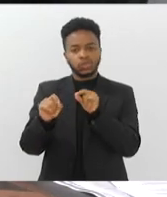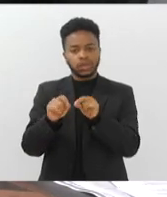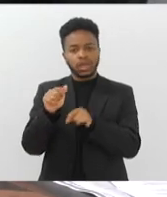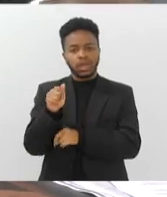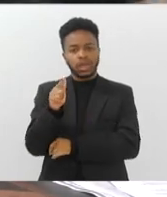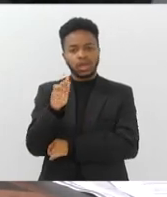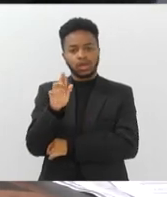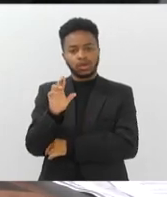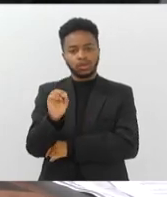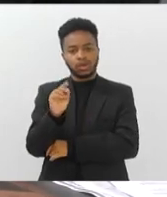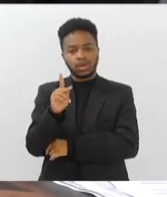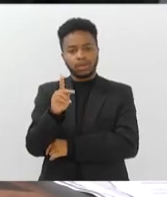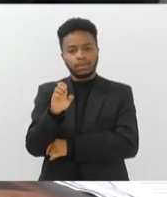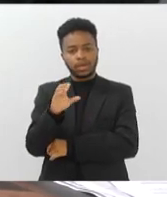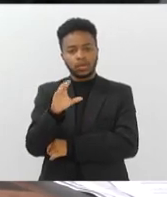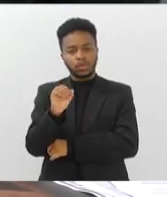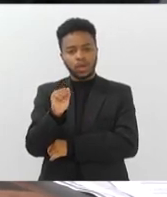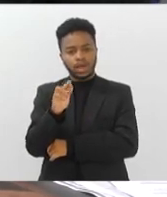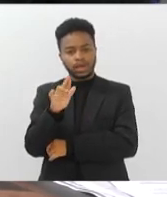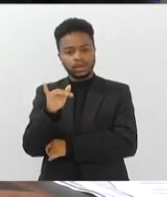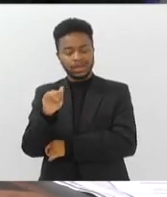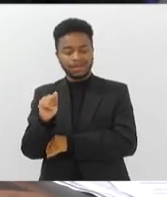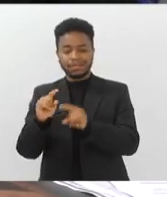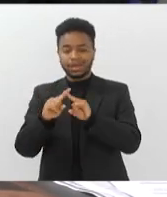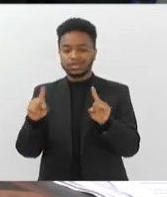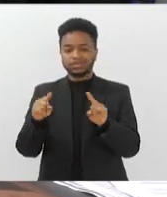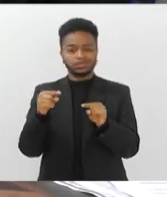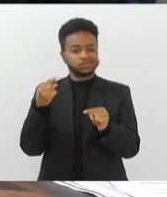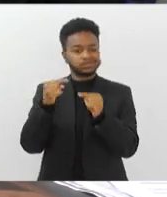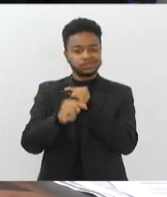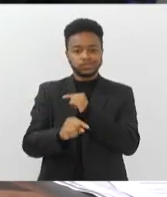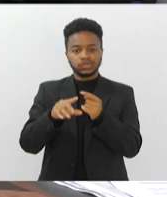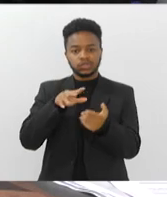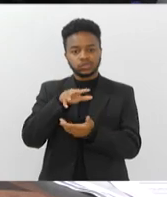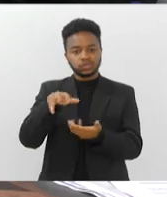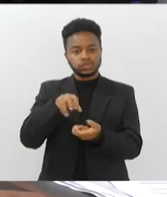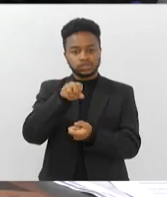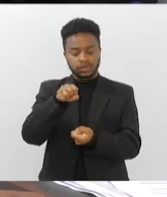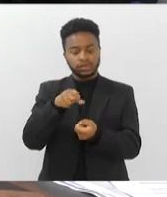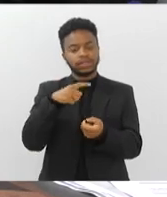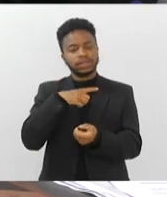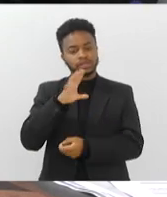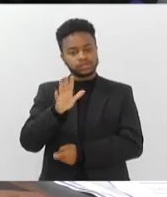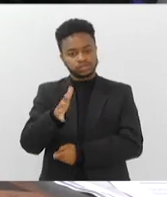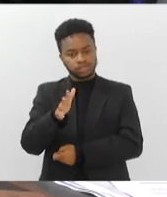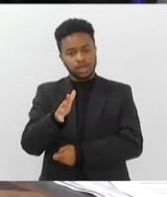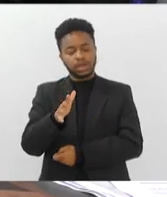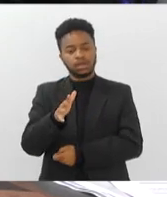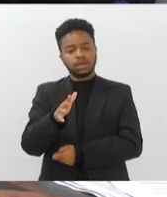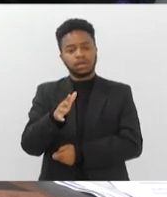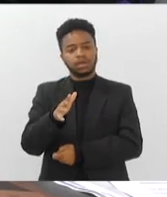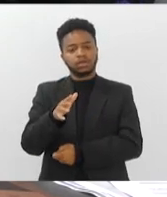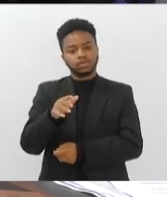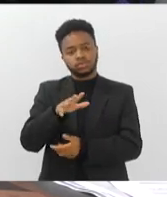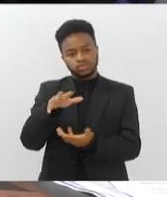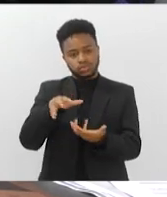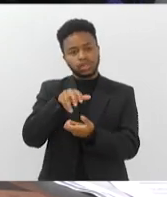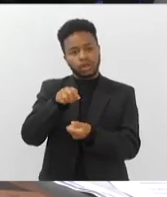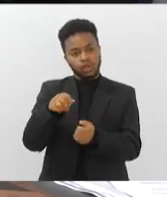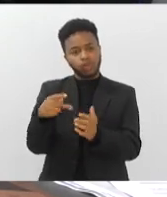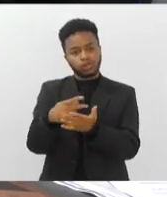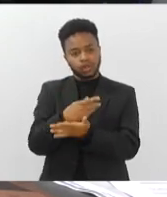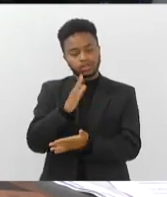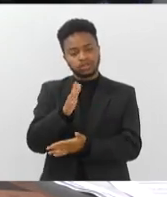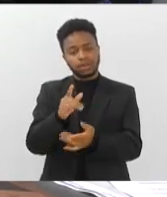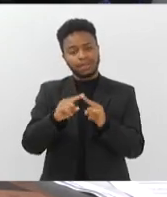uma agropecuária não sustentável. Já existe uma agropecuária, uma pecuária sustentável.